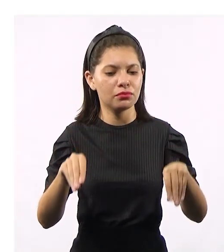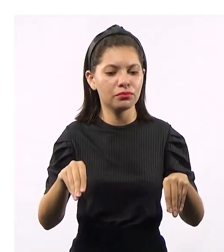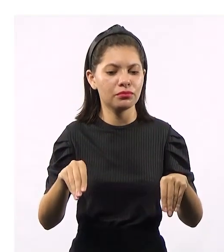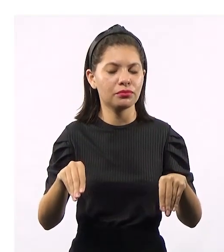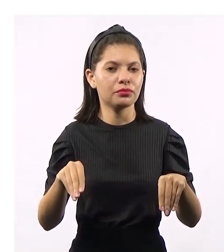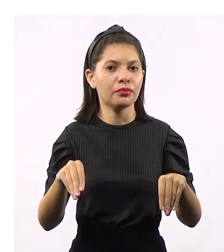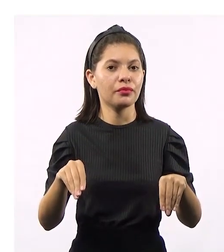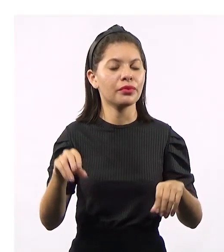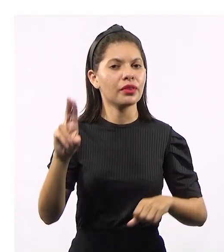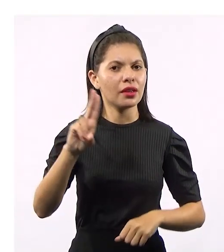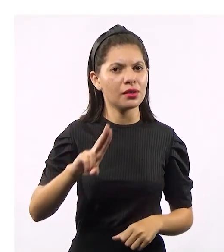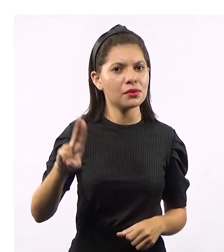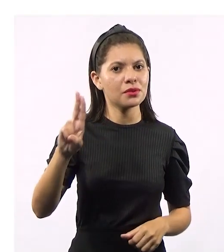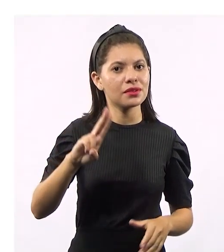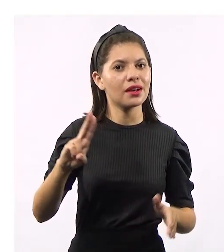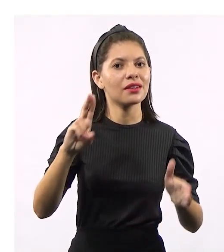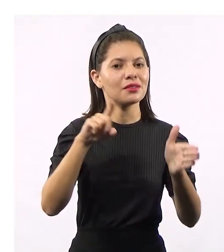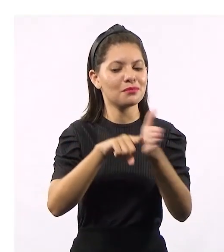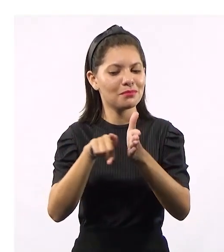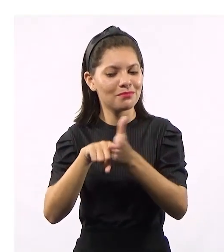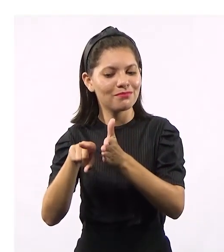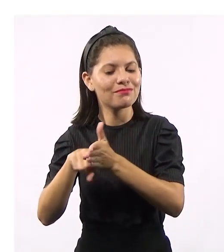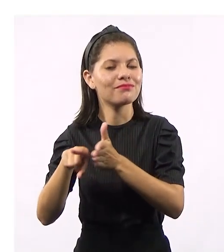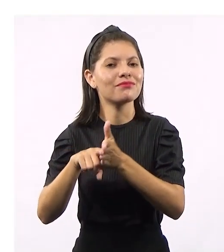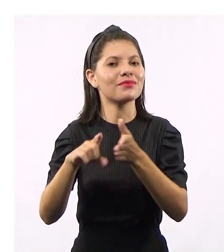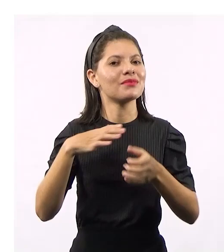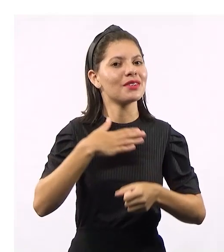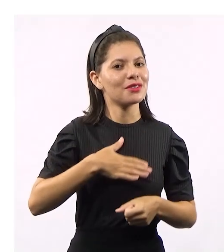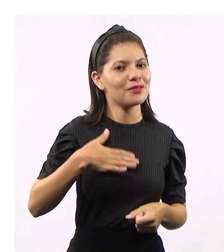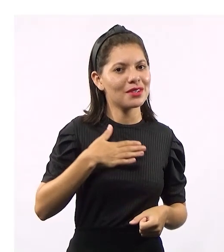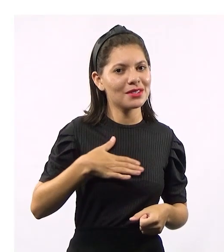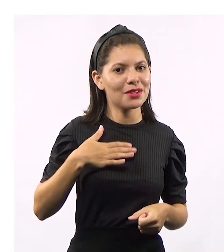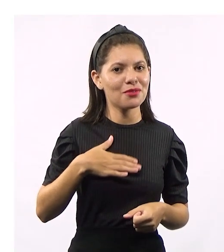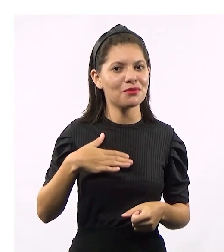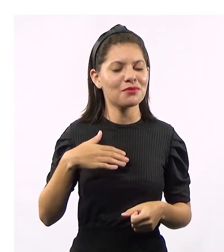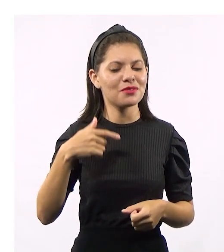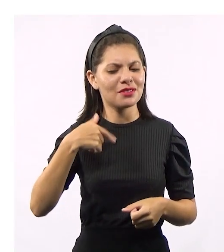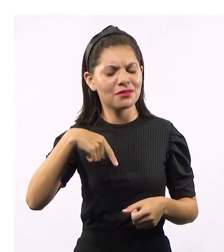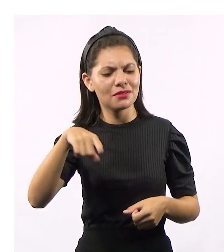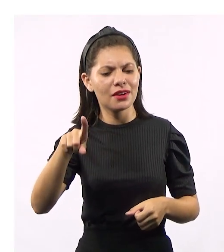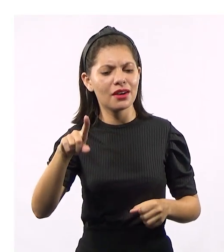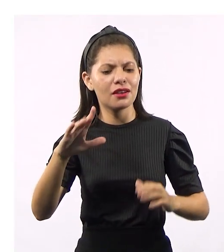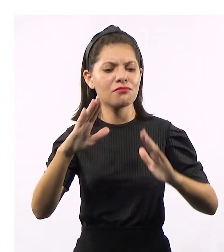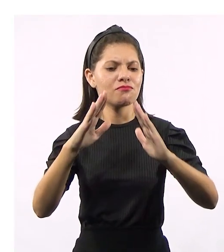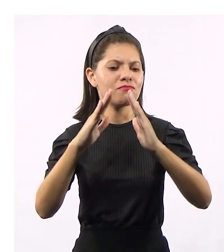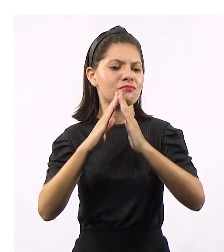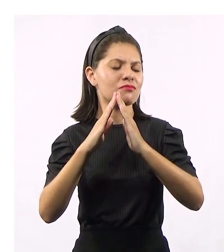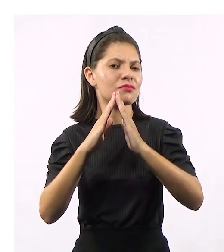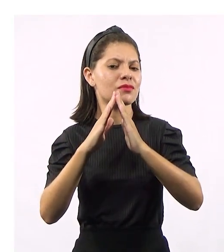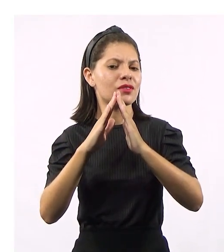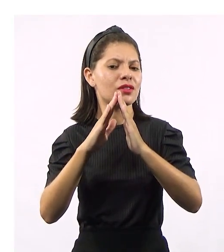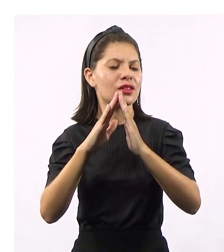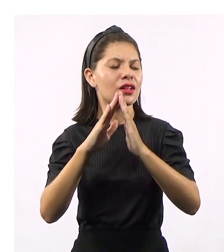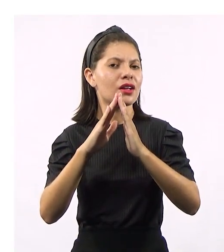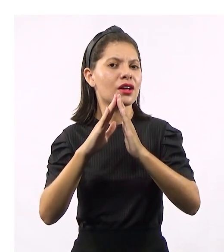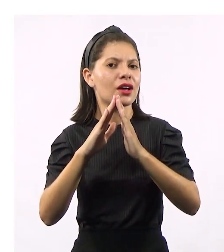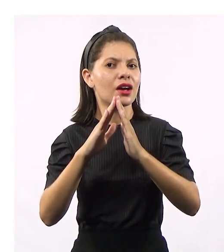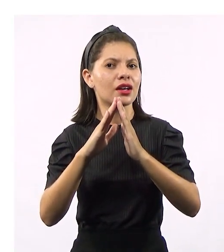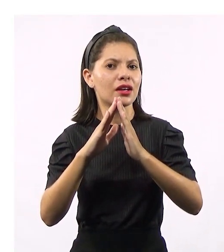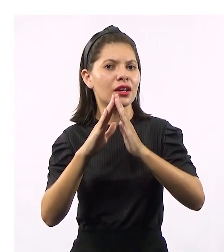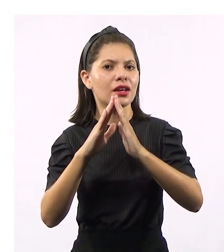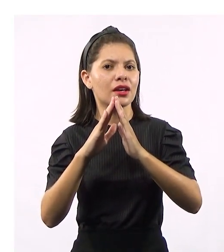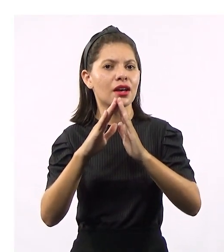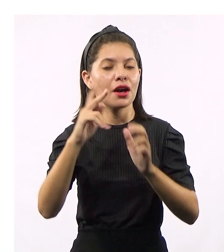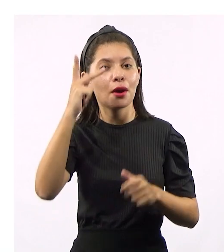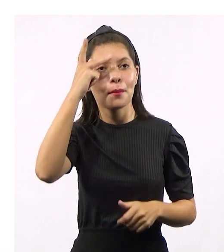totalmente. Muito utilizado em pesquisa de satisfação, né, professor? Você vai em algum estabelecimento, o